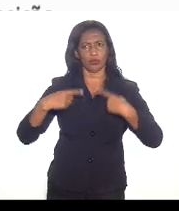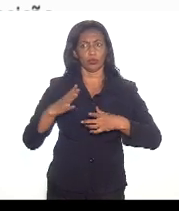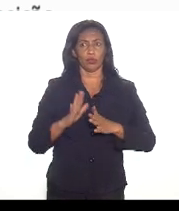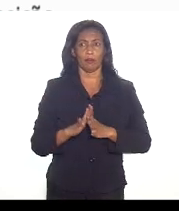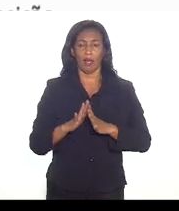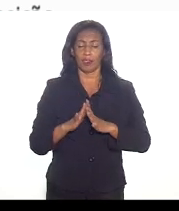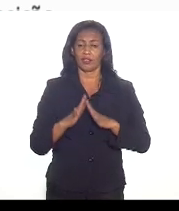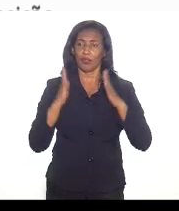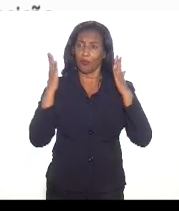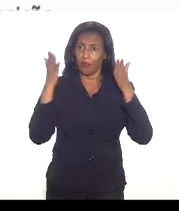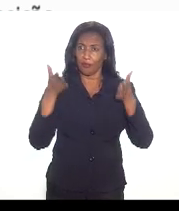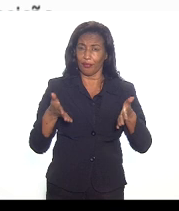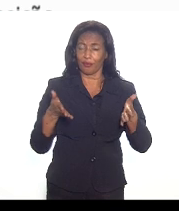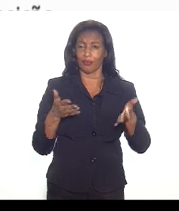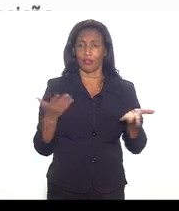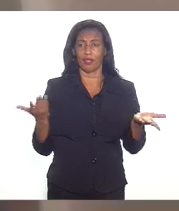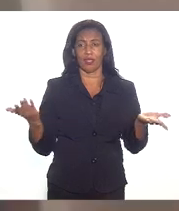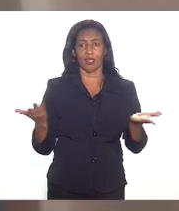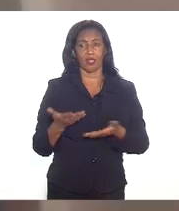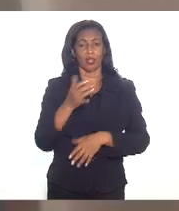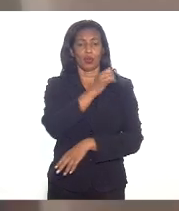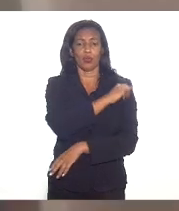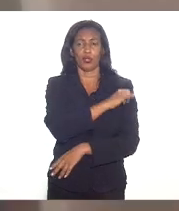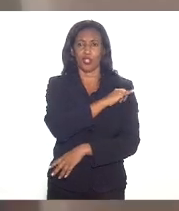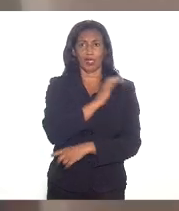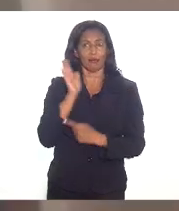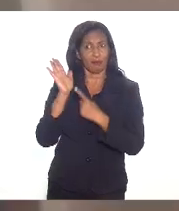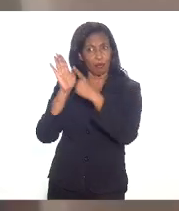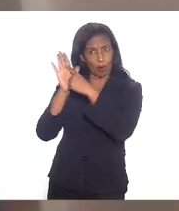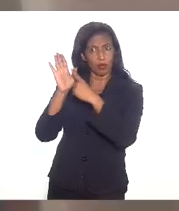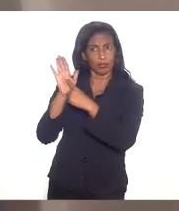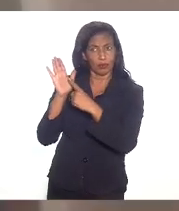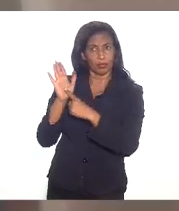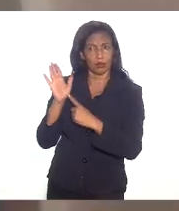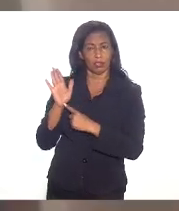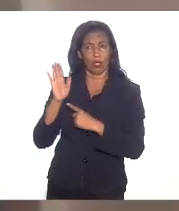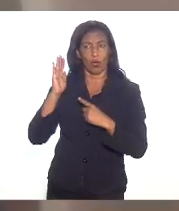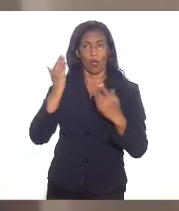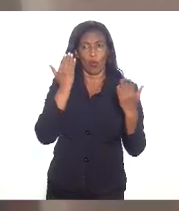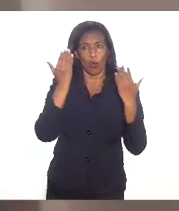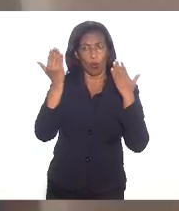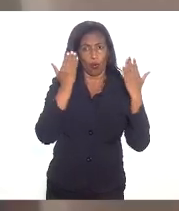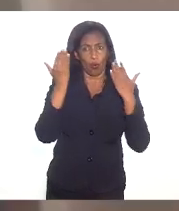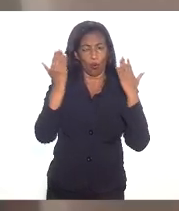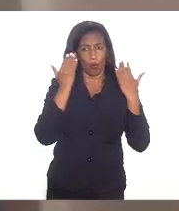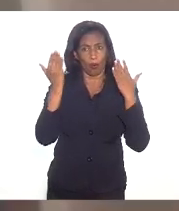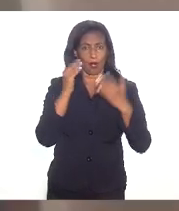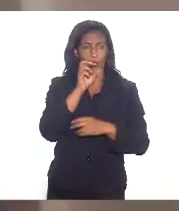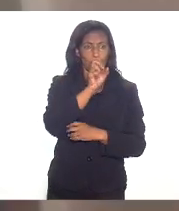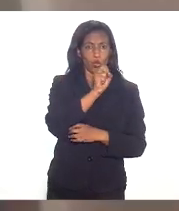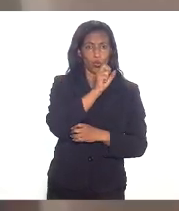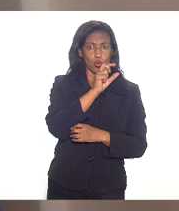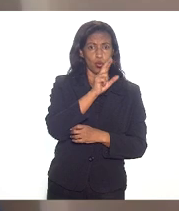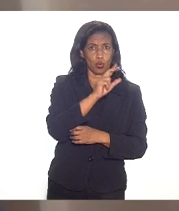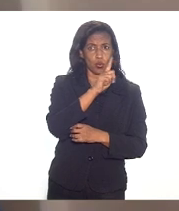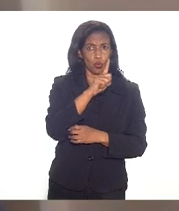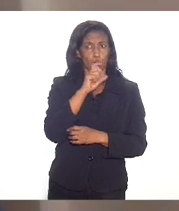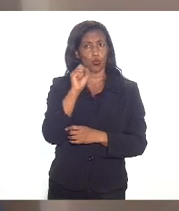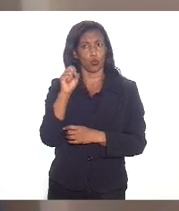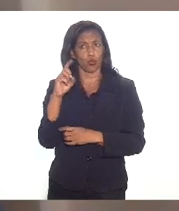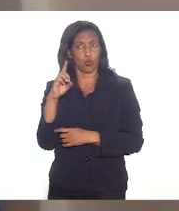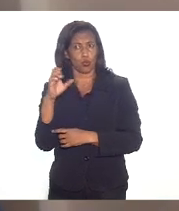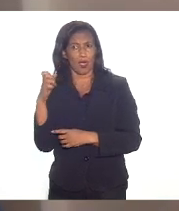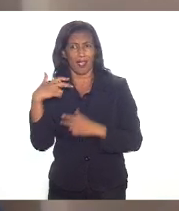o fato é que o Rio de Janeiro ele tem indicadores, né, né, comparando aí com o Sul do Sudeste, até mesmo com o Brasil, que